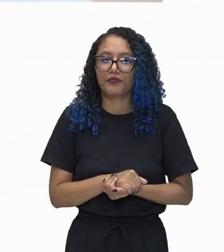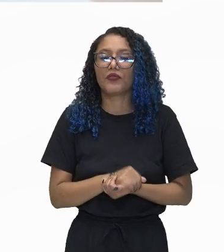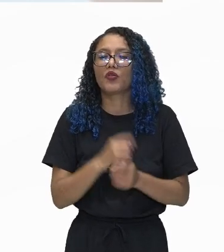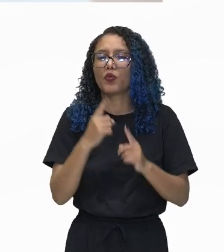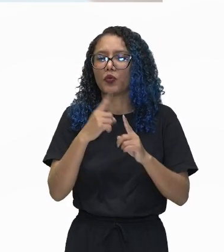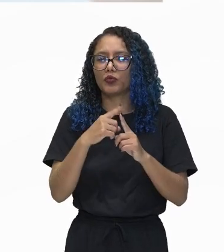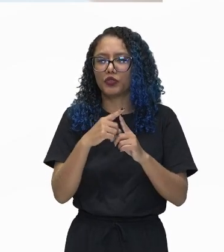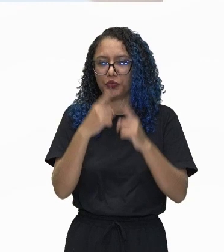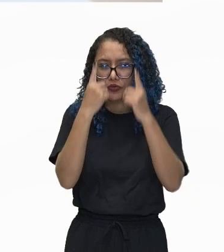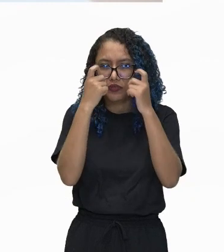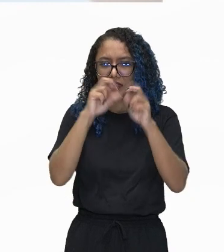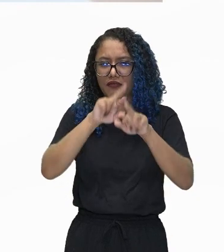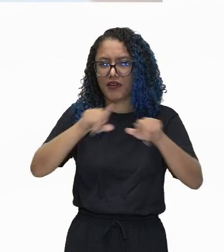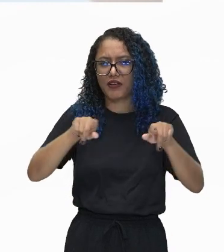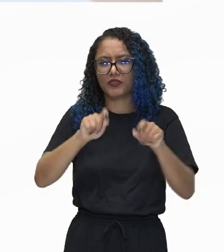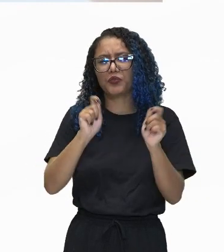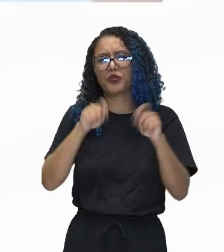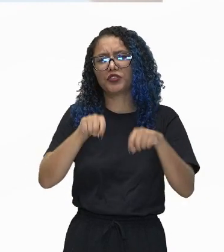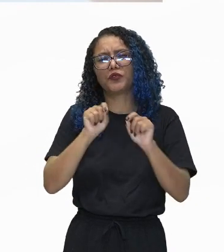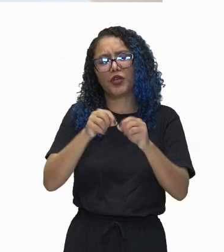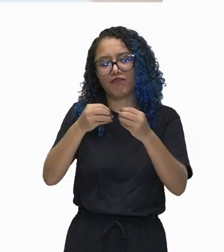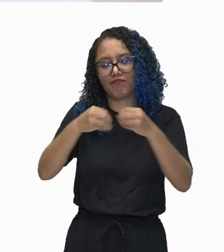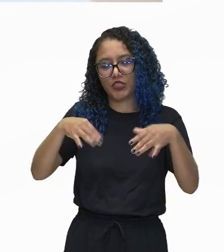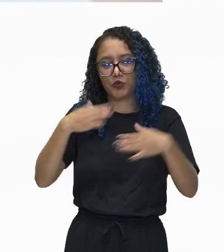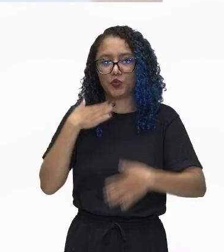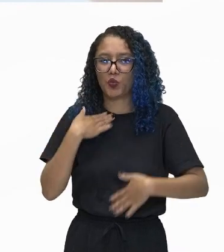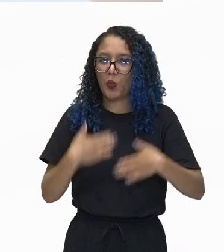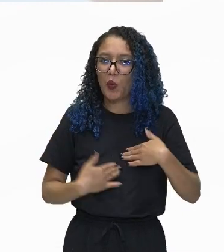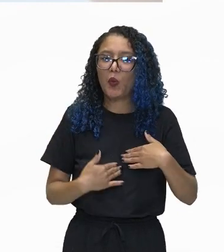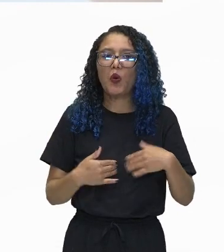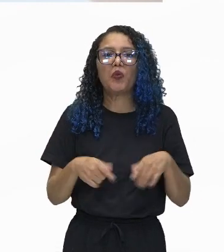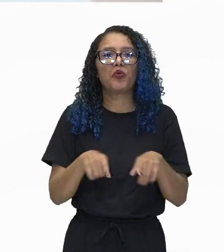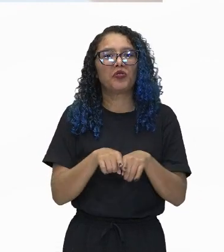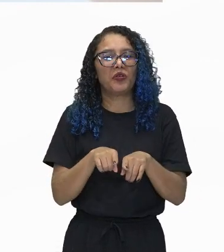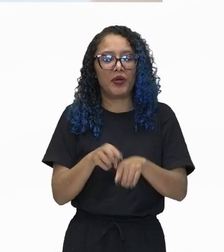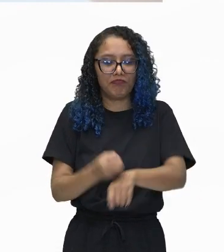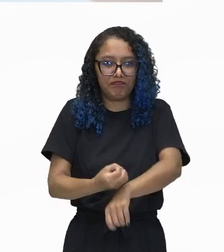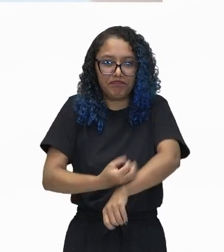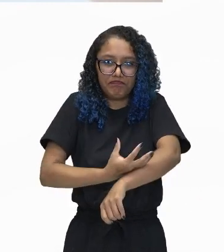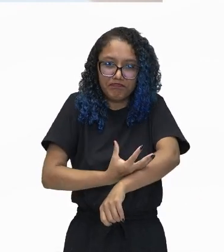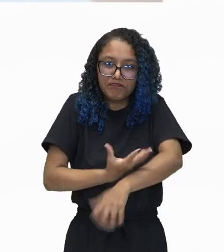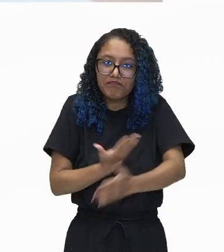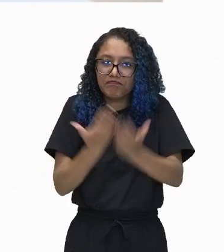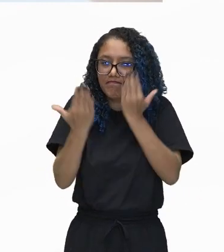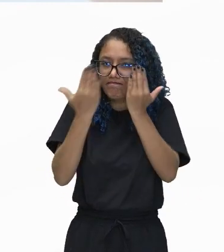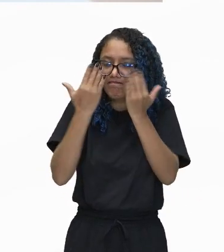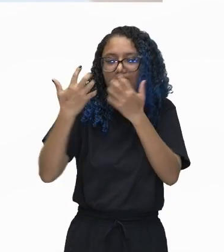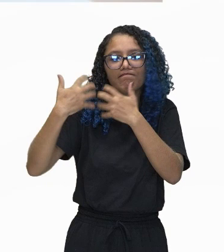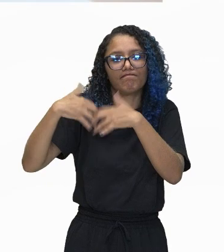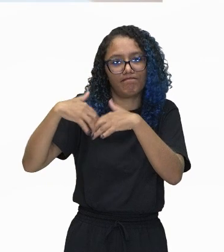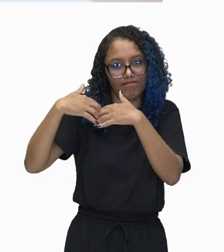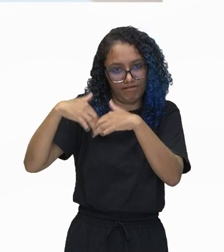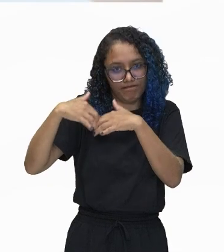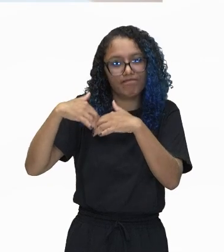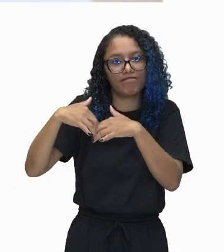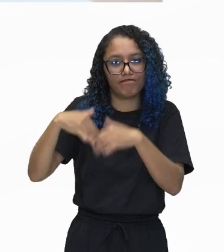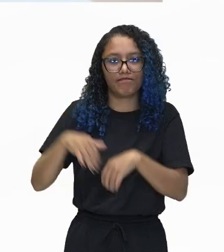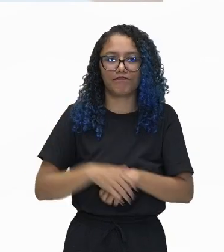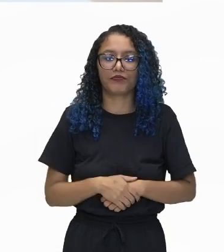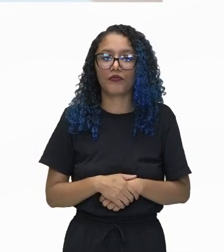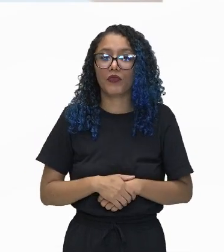de violência podem acarretar danos físicos, emocionais, psicológicos e